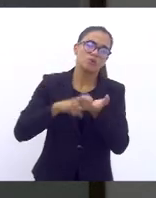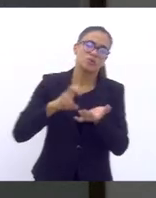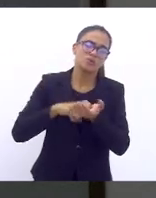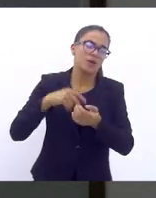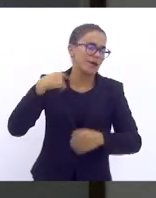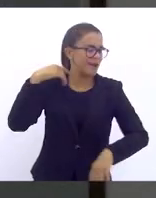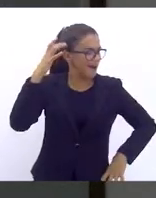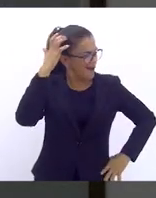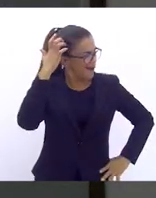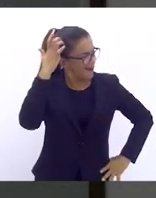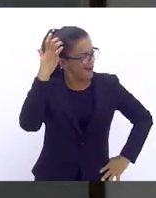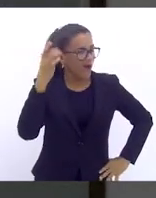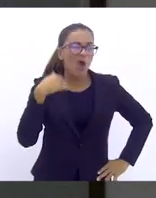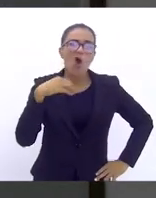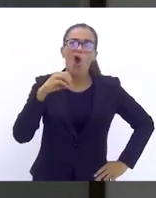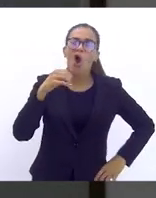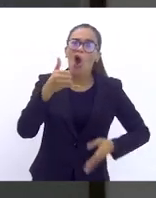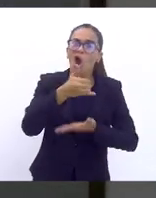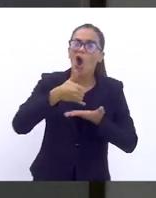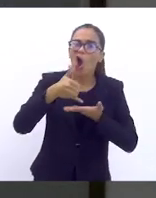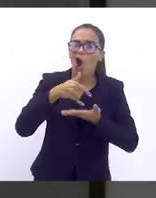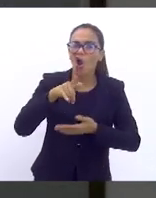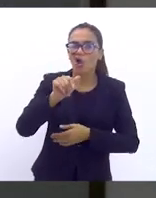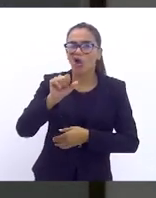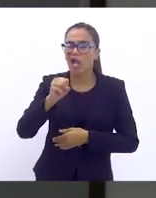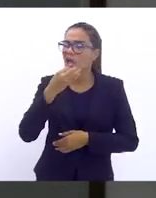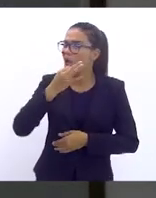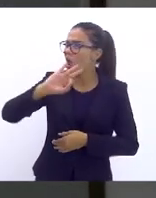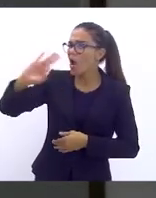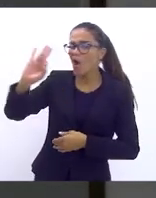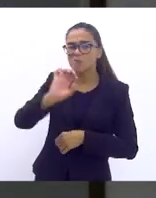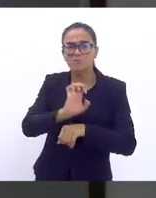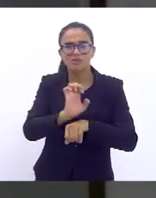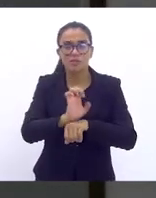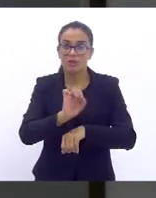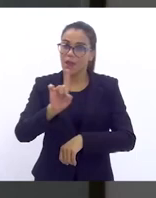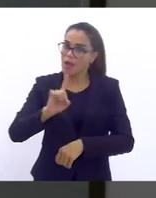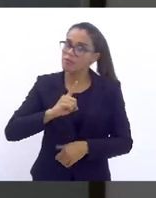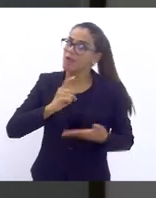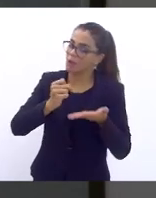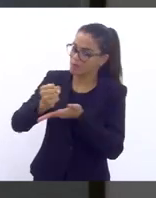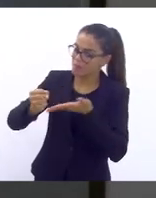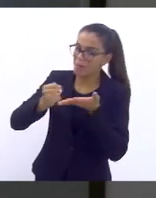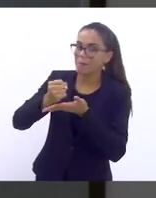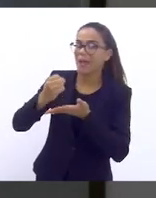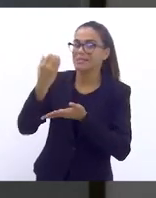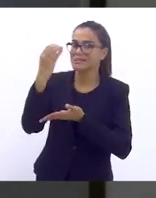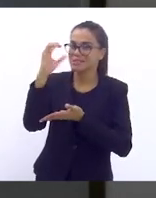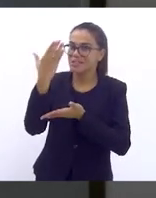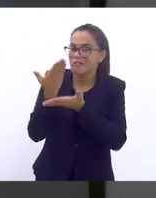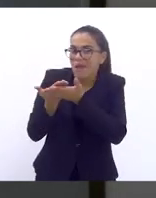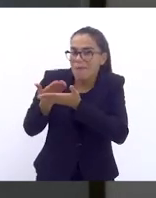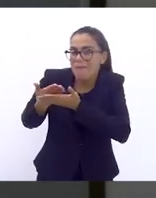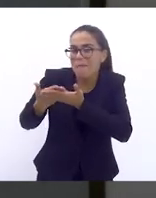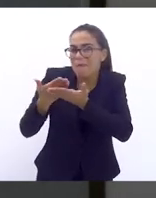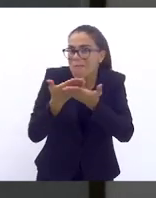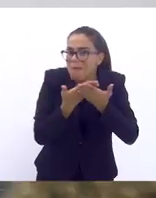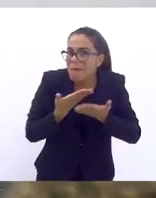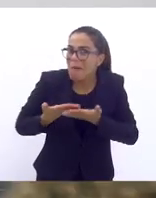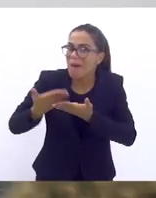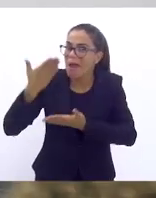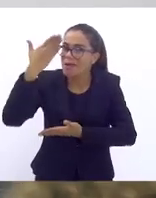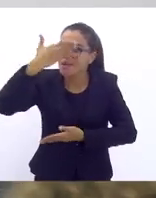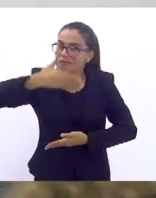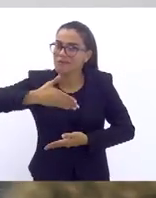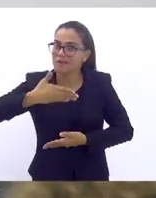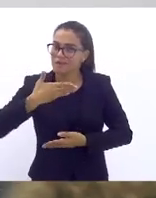que olha e gás era bom para o estado não teve uma base científica tudo isso foi desenvolvido com base em